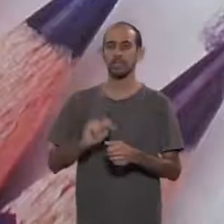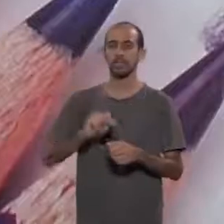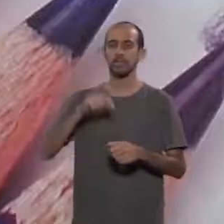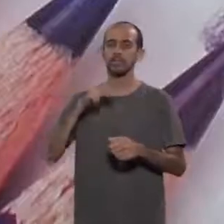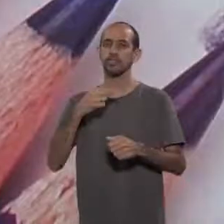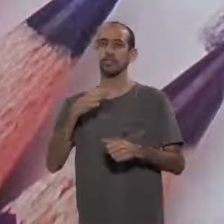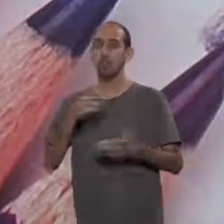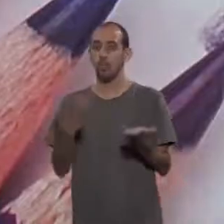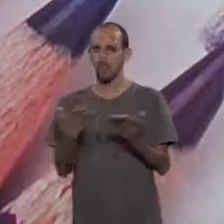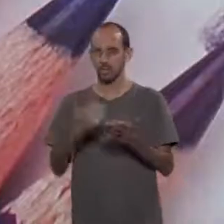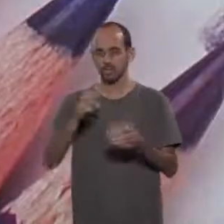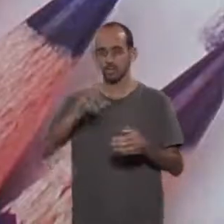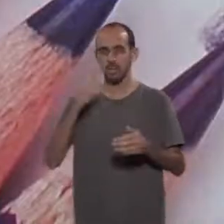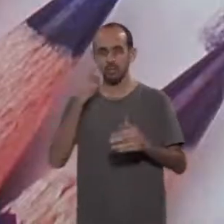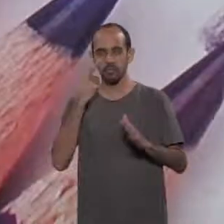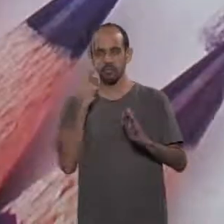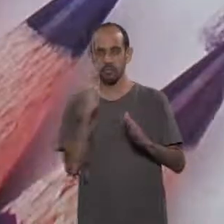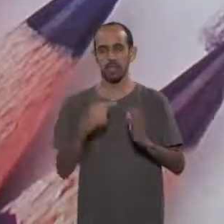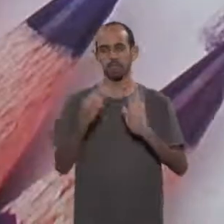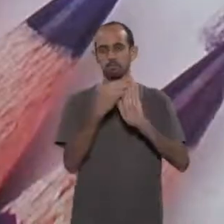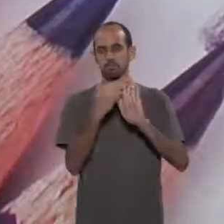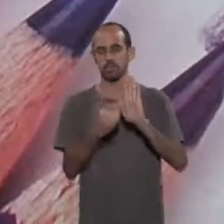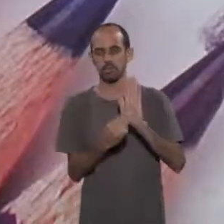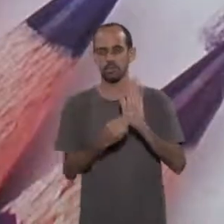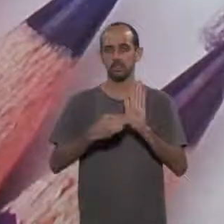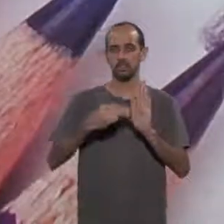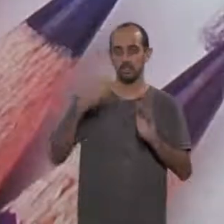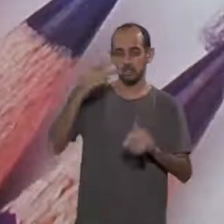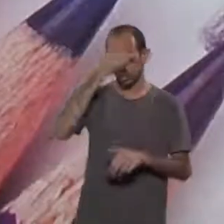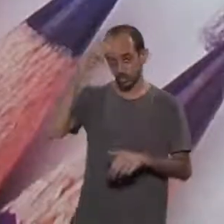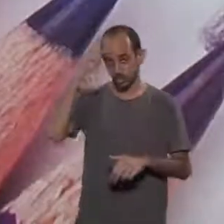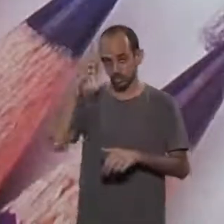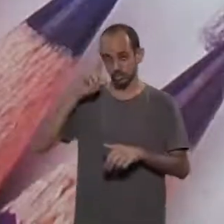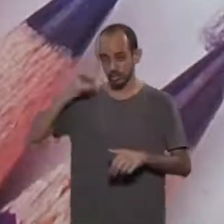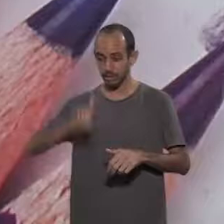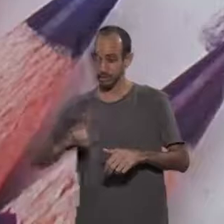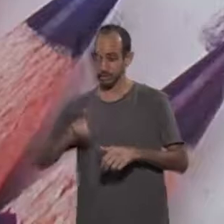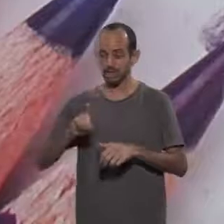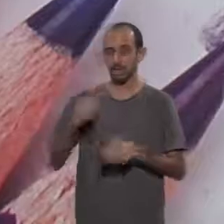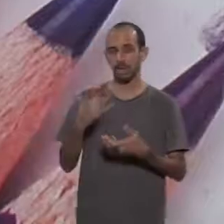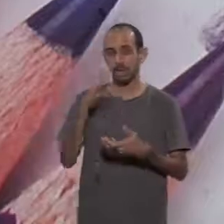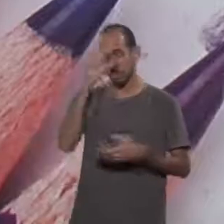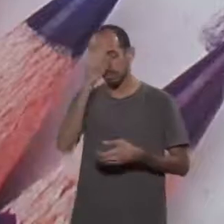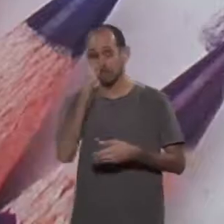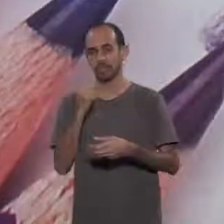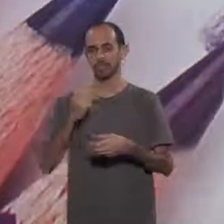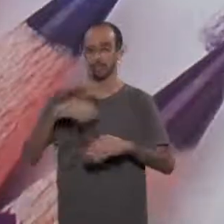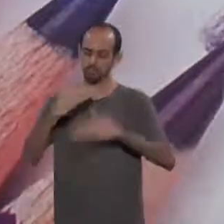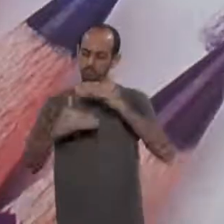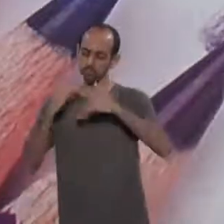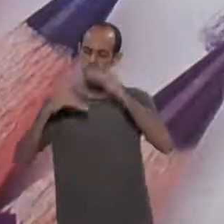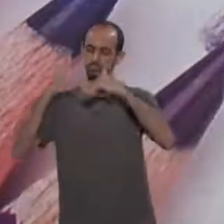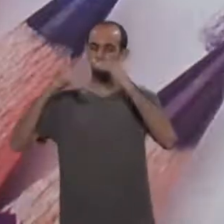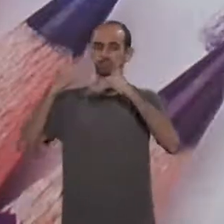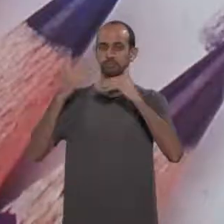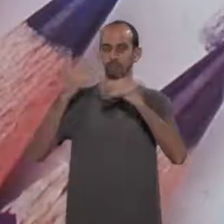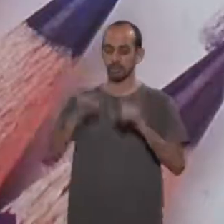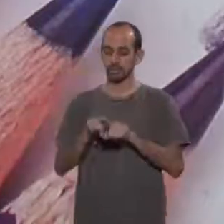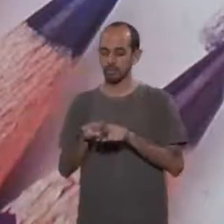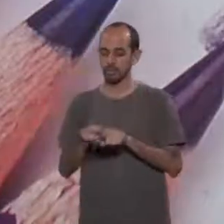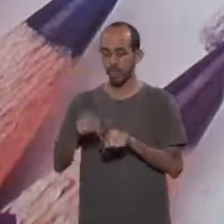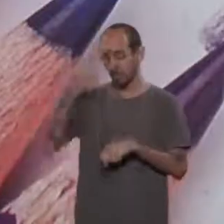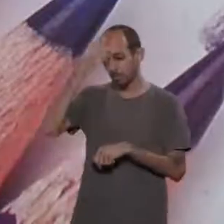conhecer métodos que garantem a inclusão de estudantes com deficiência e que também contribuem no desenvolvimento de